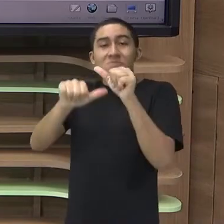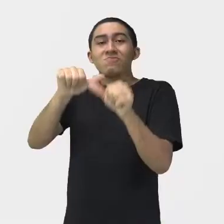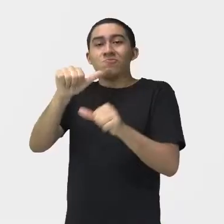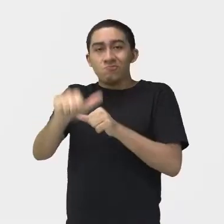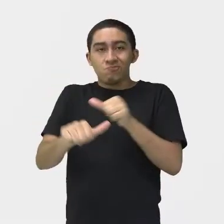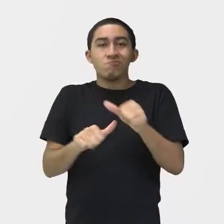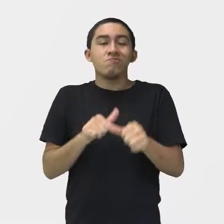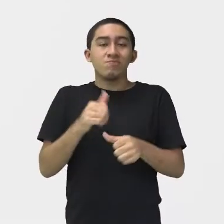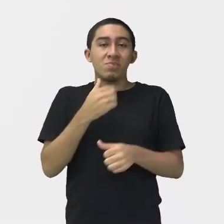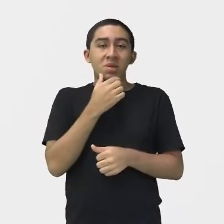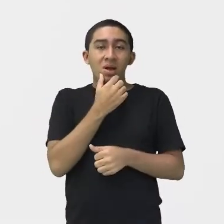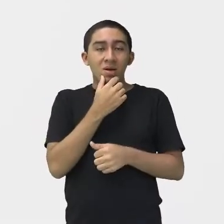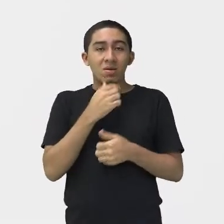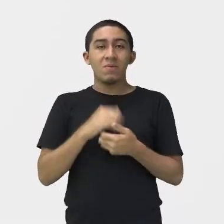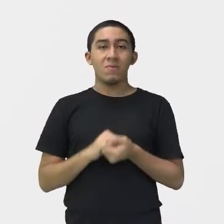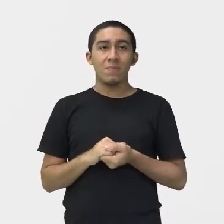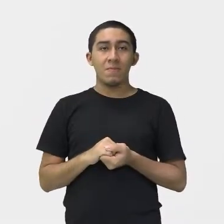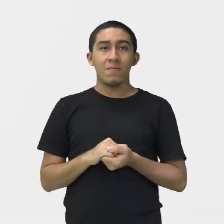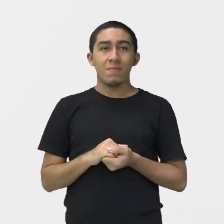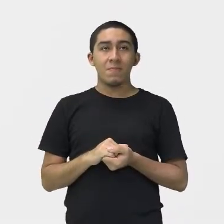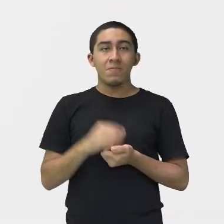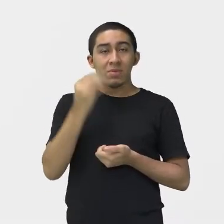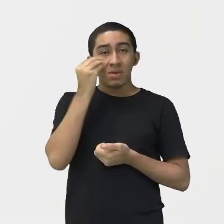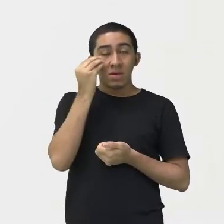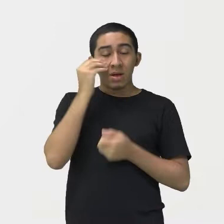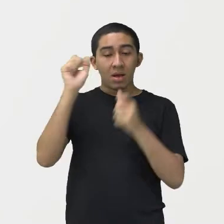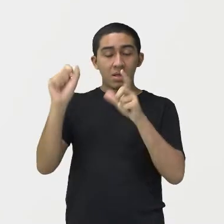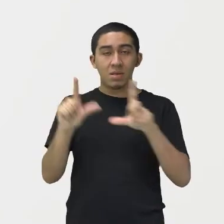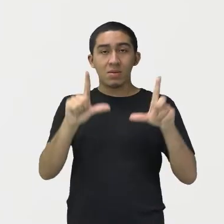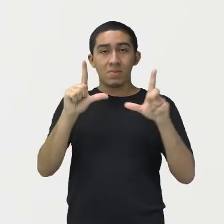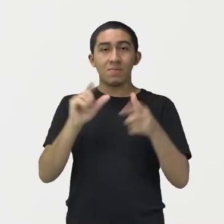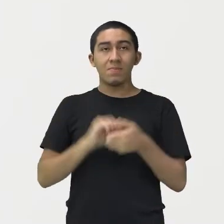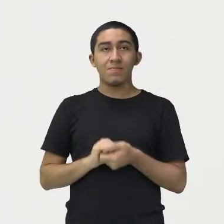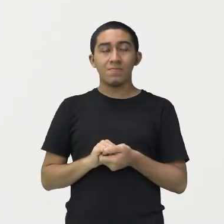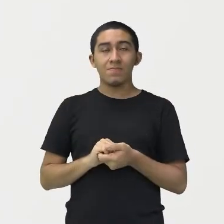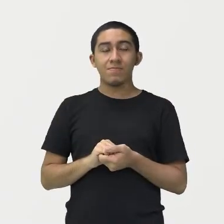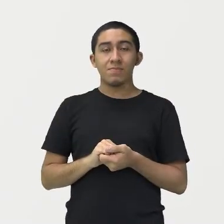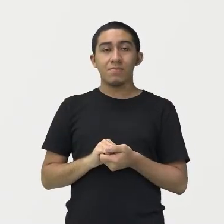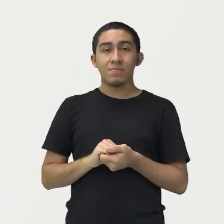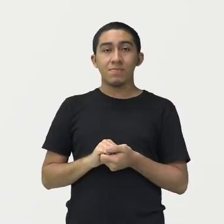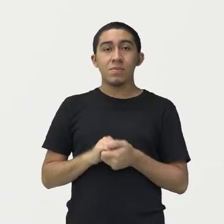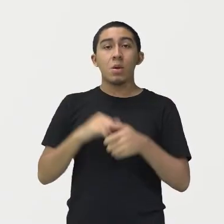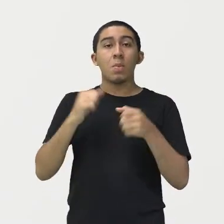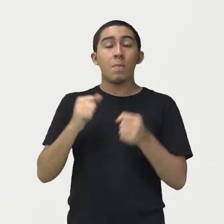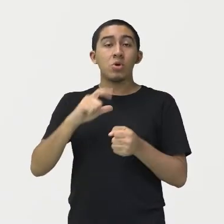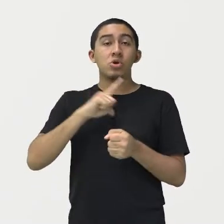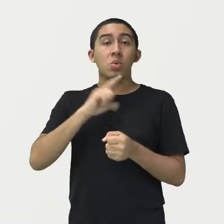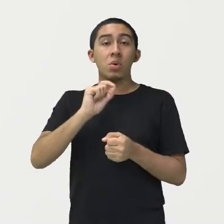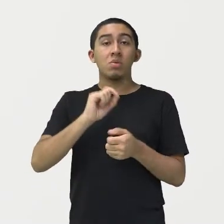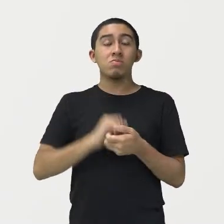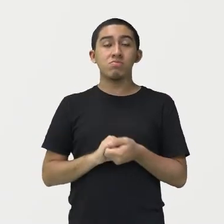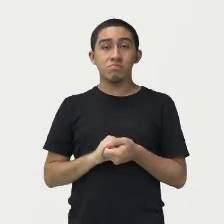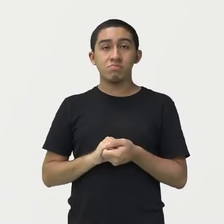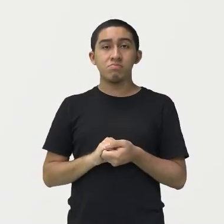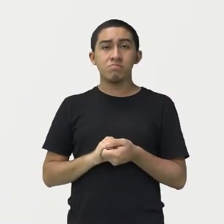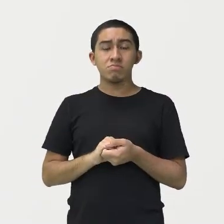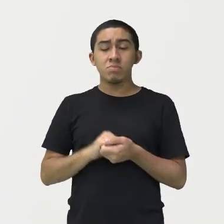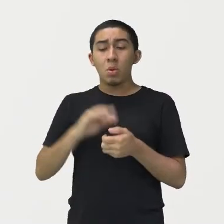Acompanhem comigo na cartela, olha só. As mutações podem ser benéficas, neutras